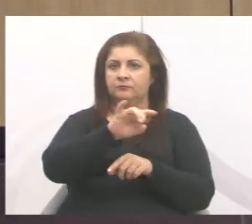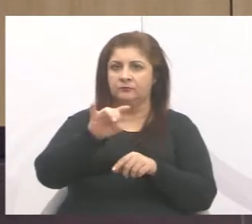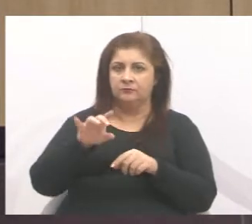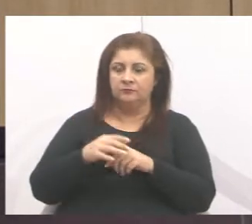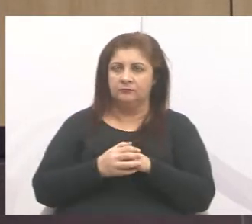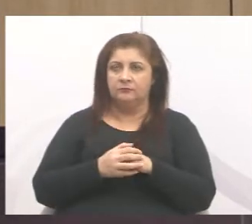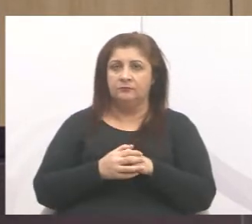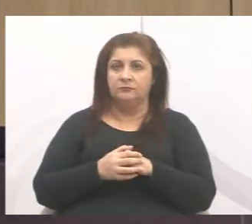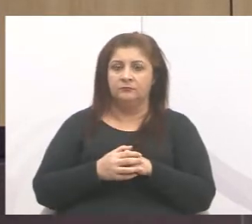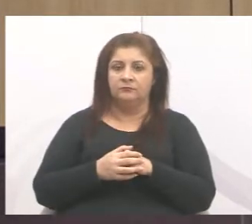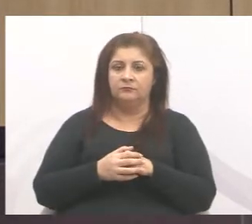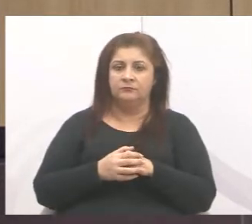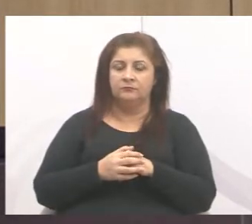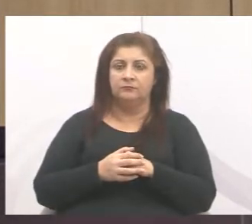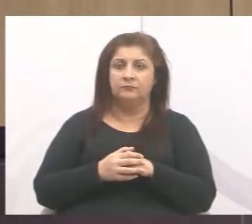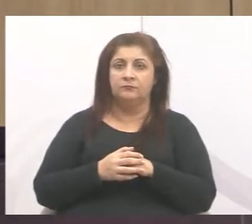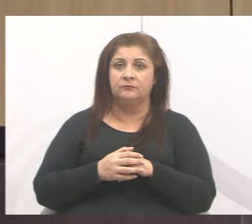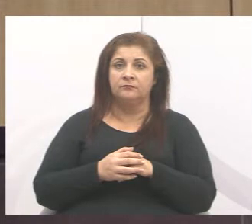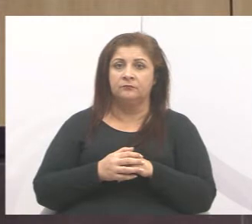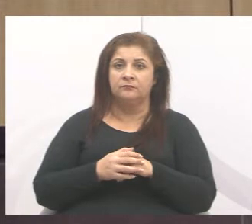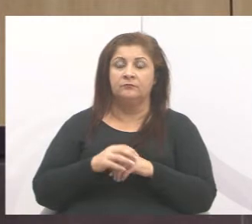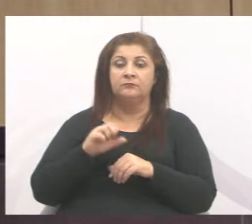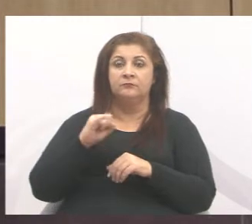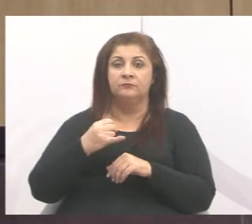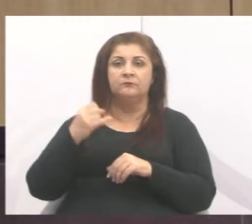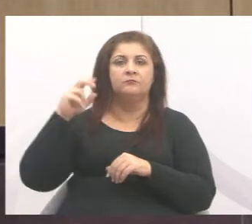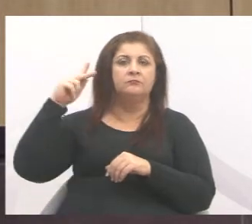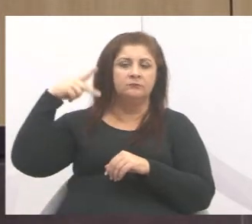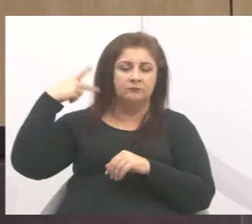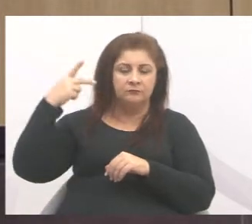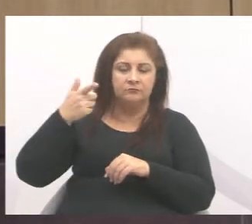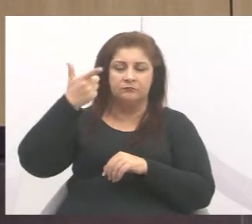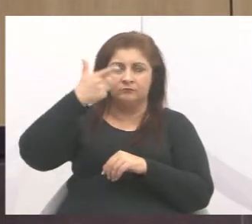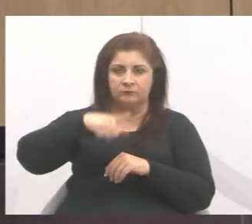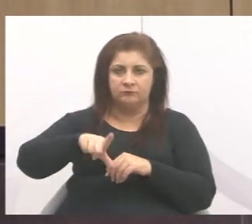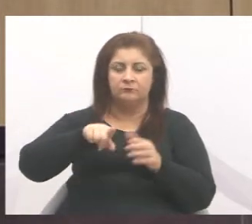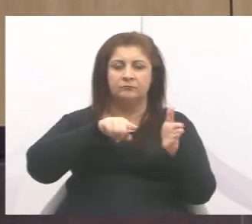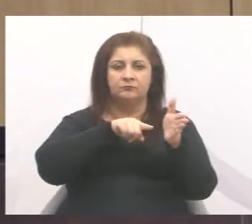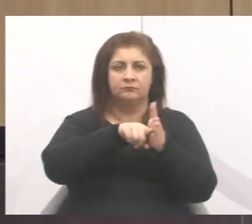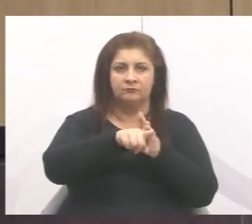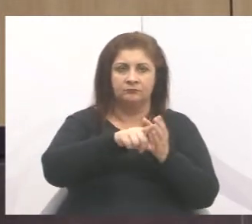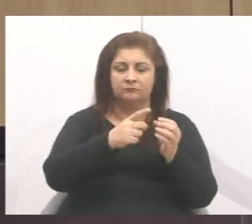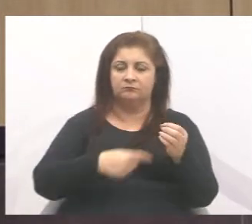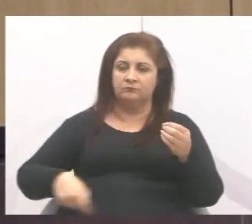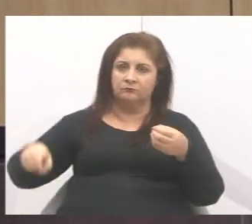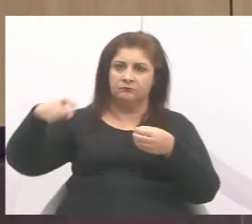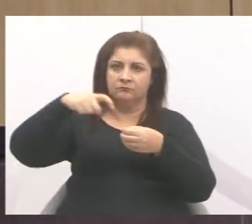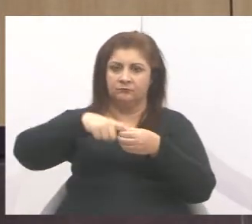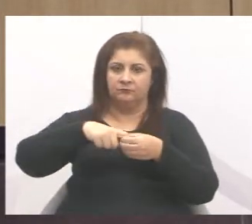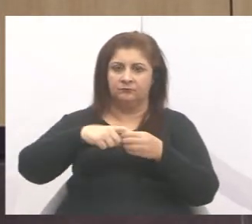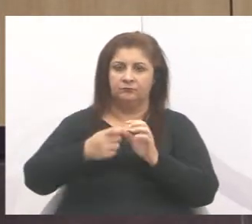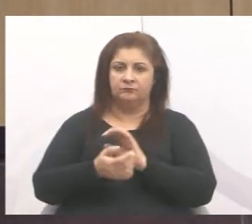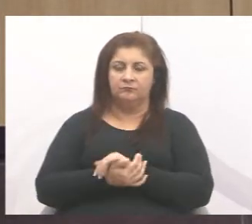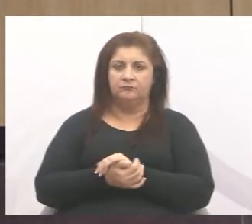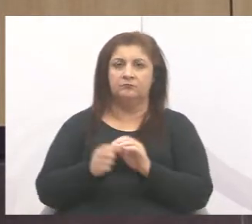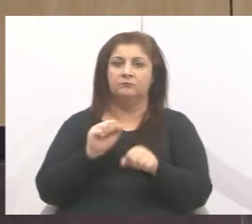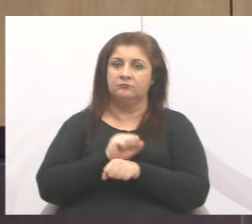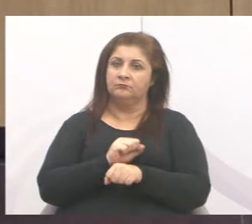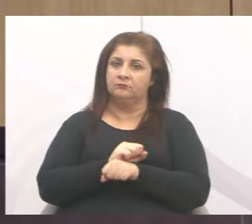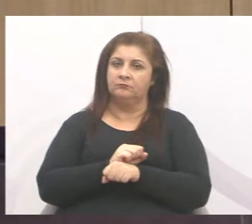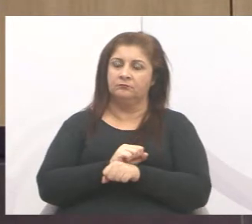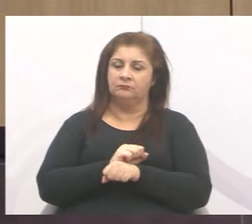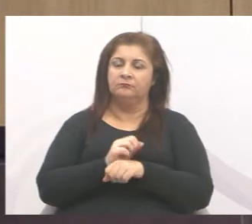que os vereadores que desejarem fazer mais de uma pergunta deverão permanecer no plenário e aguardar novamente a